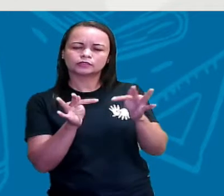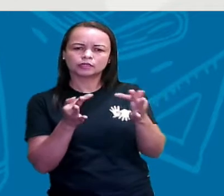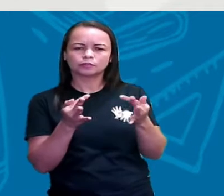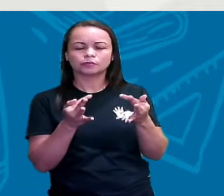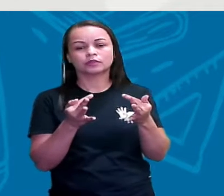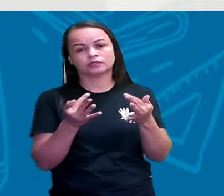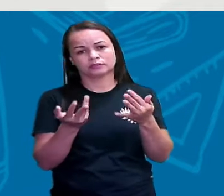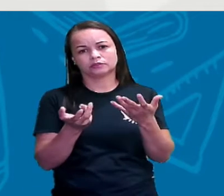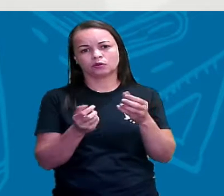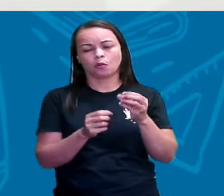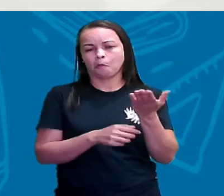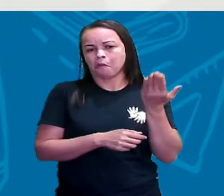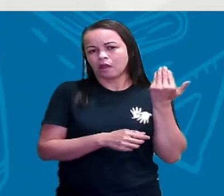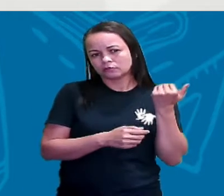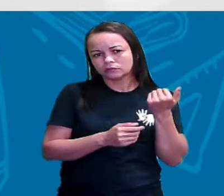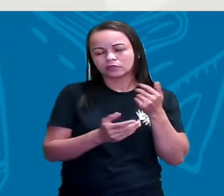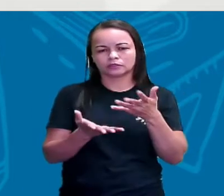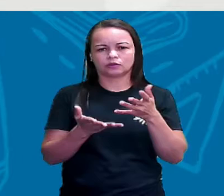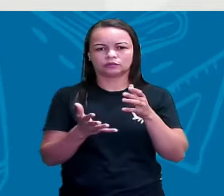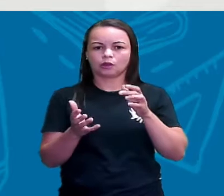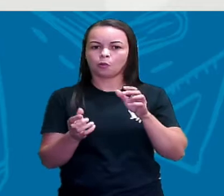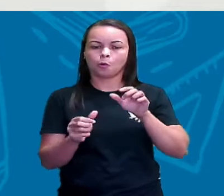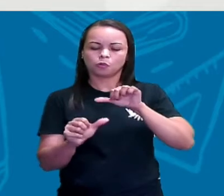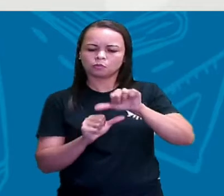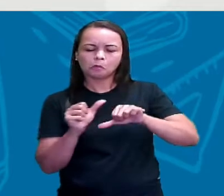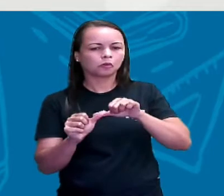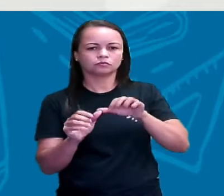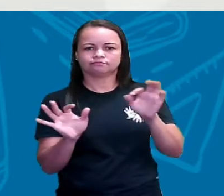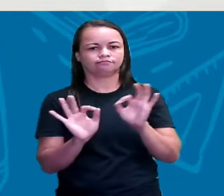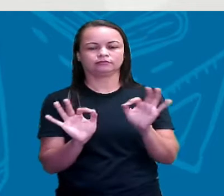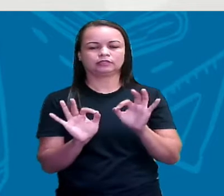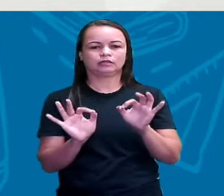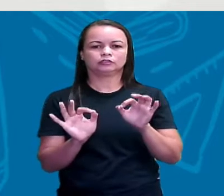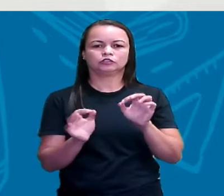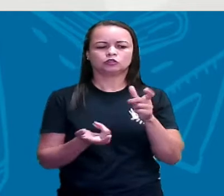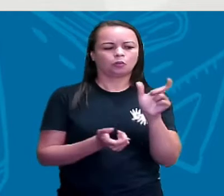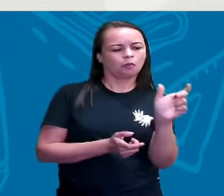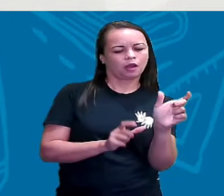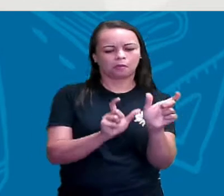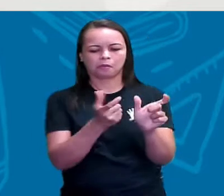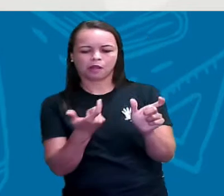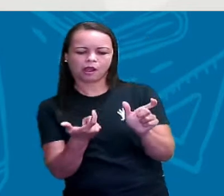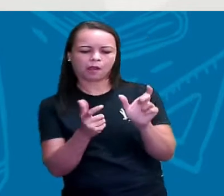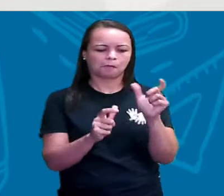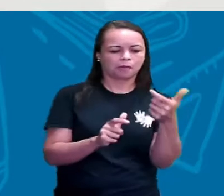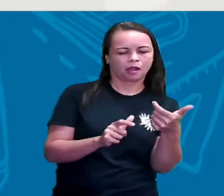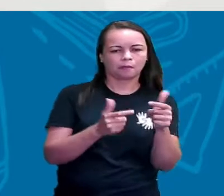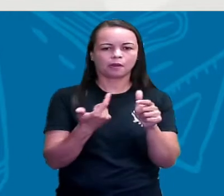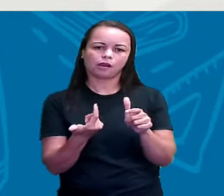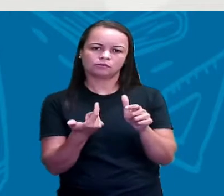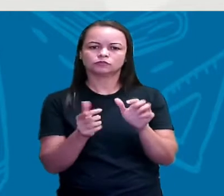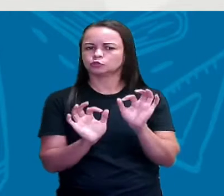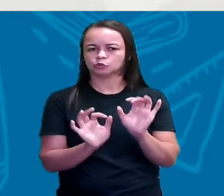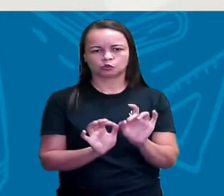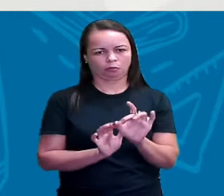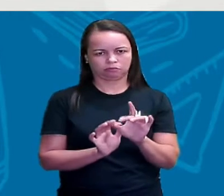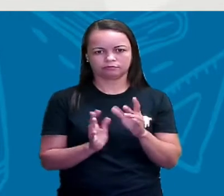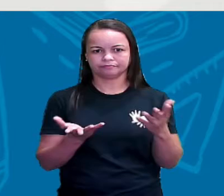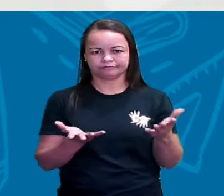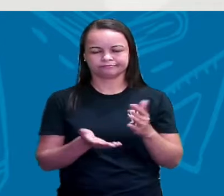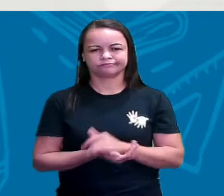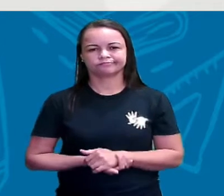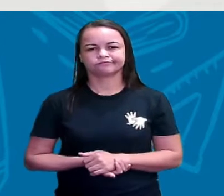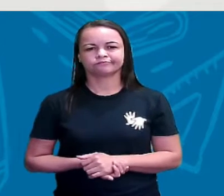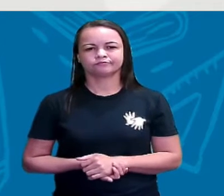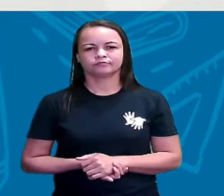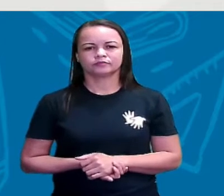a mesma coisa, tá? Então, não muda, só muda aí a variação de colocar uma palavra depois da outra.